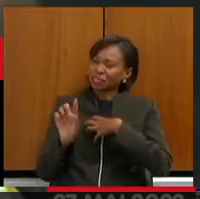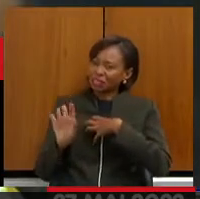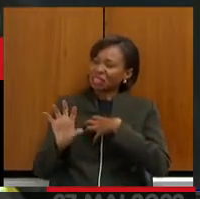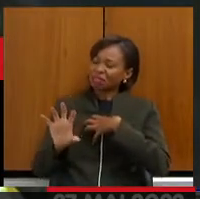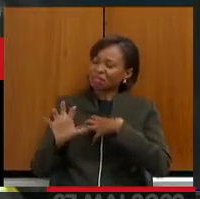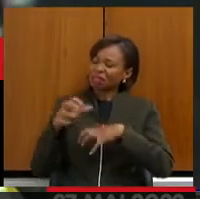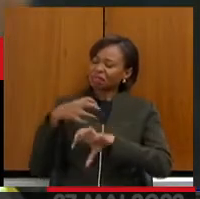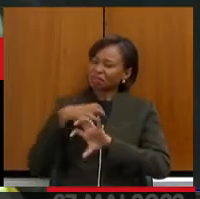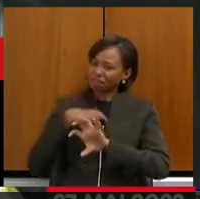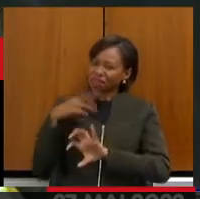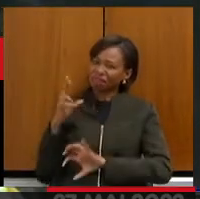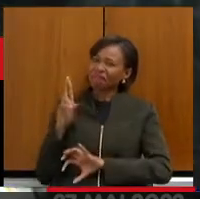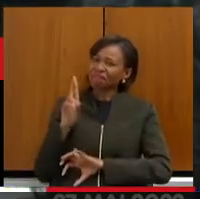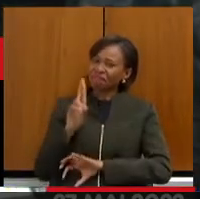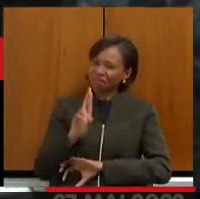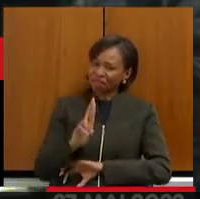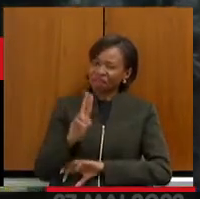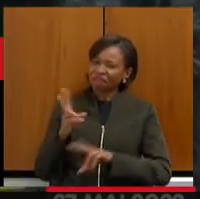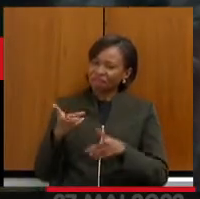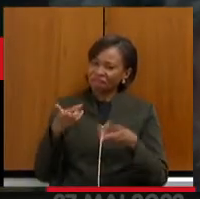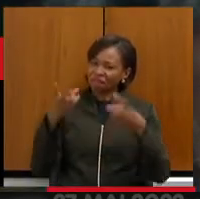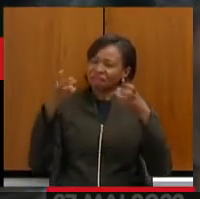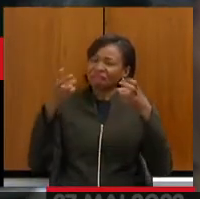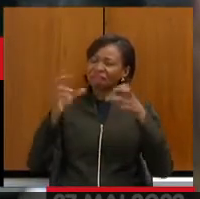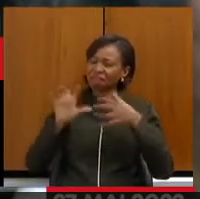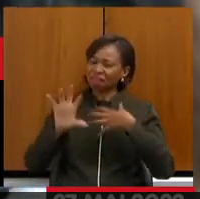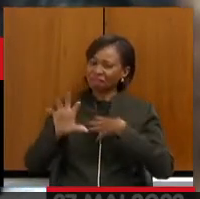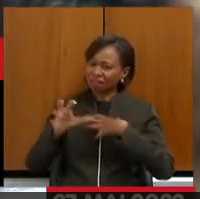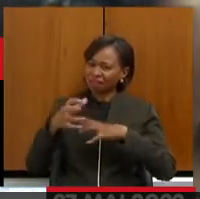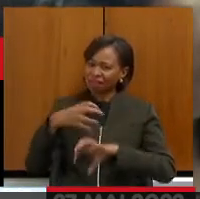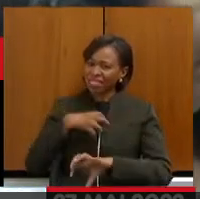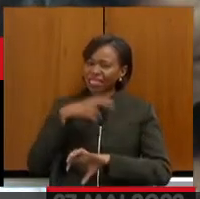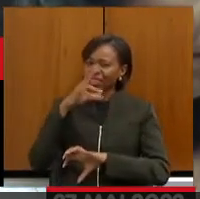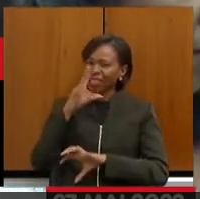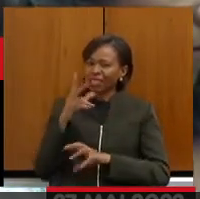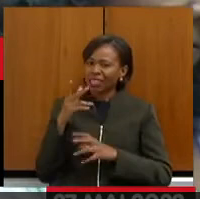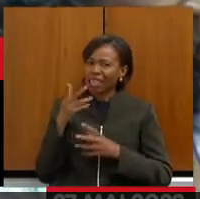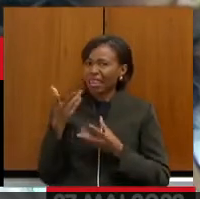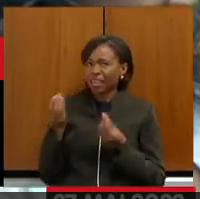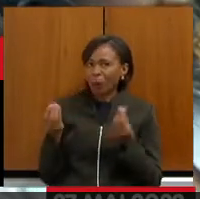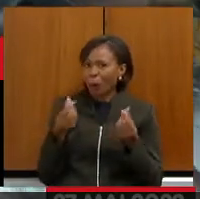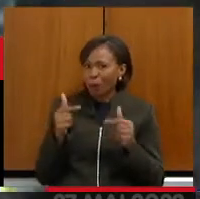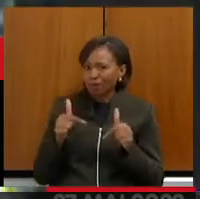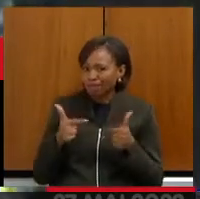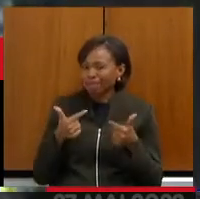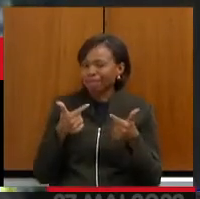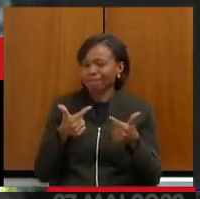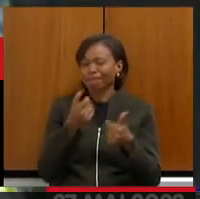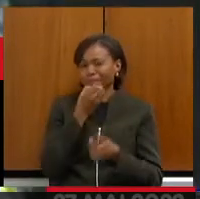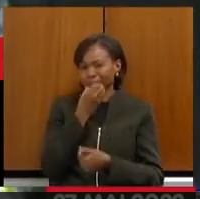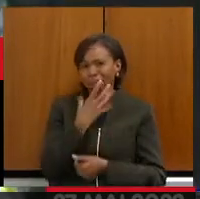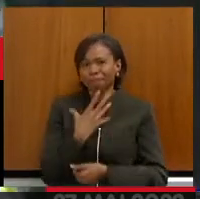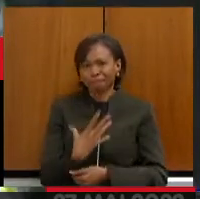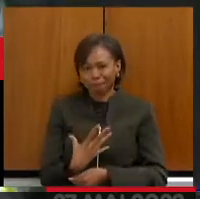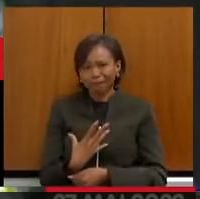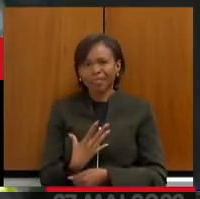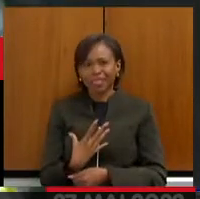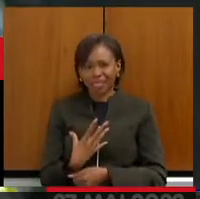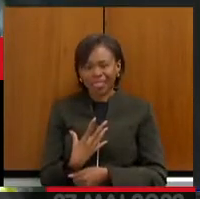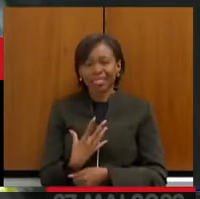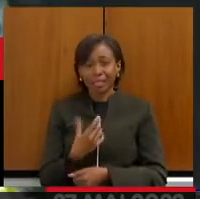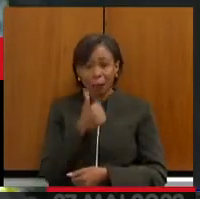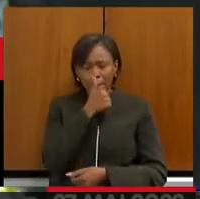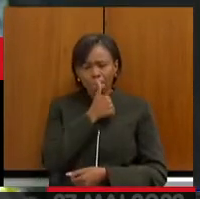viessem empatia Essa energia de fazer as coisas então assim é muito bom né Depois assim de